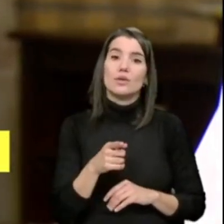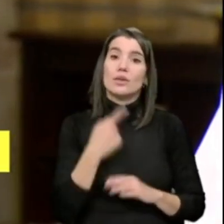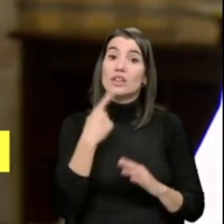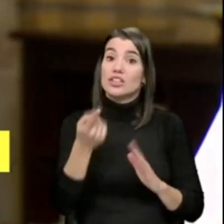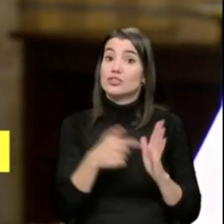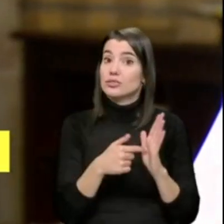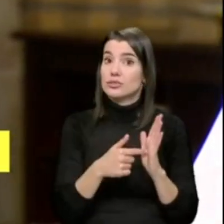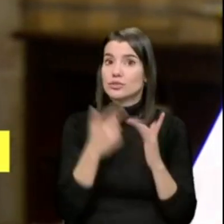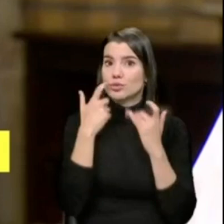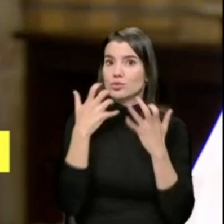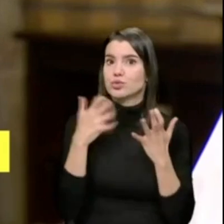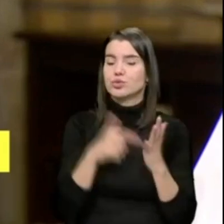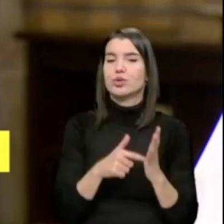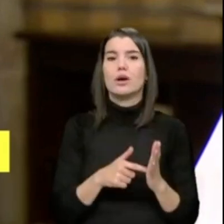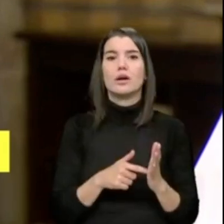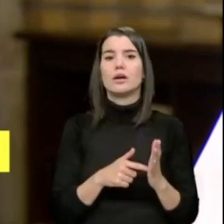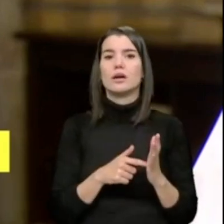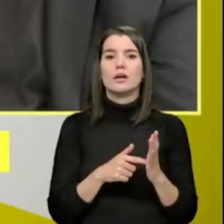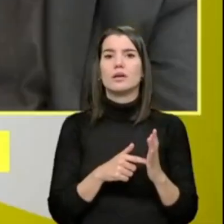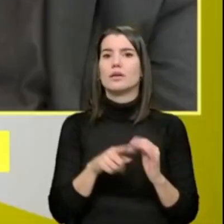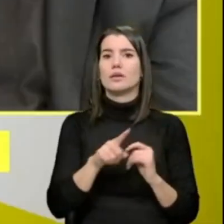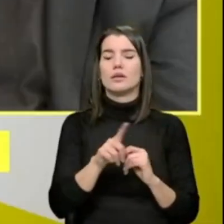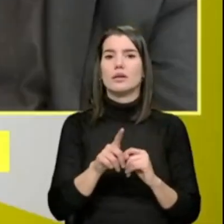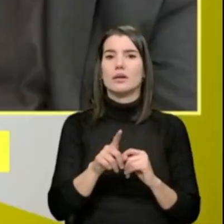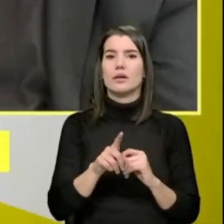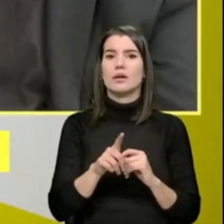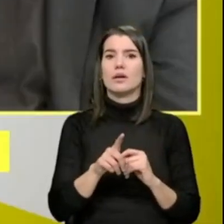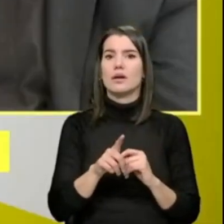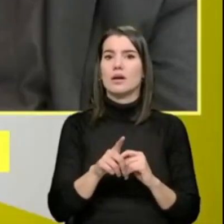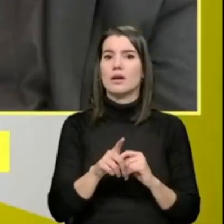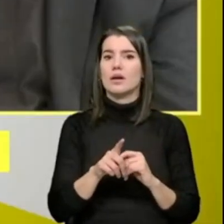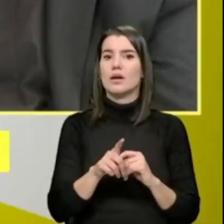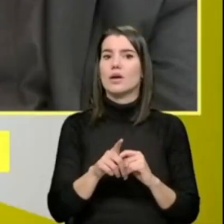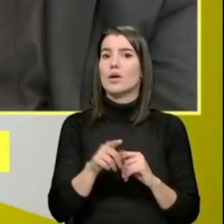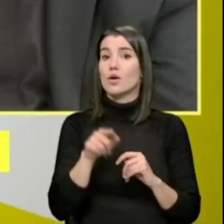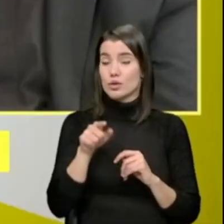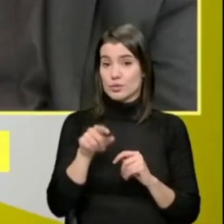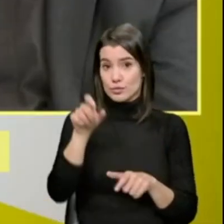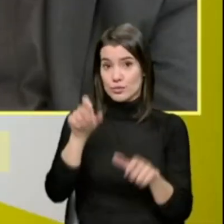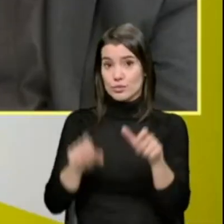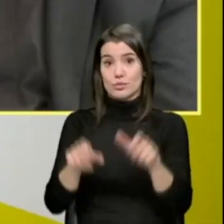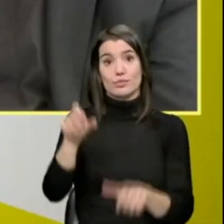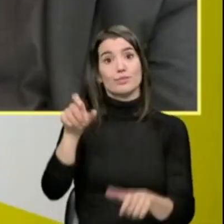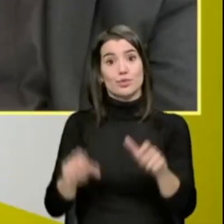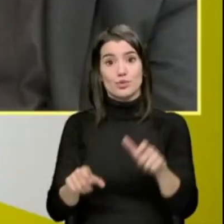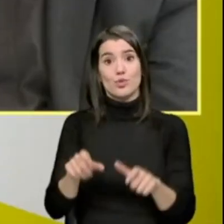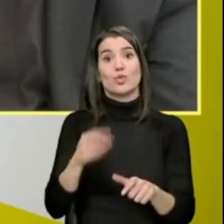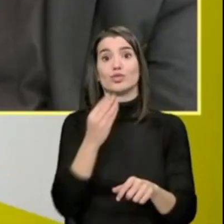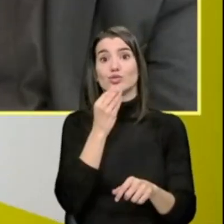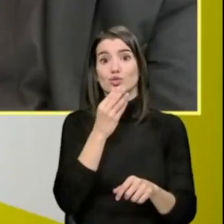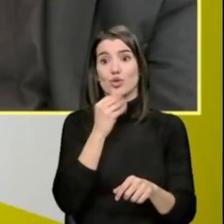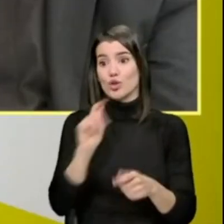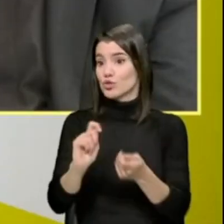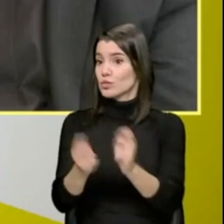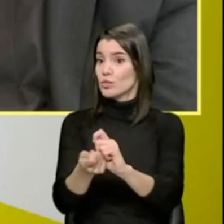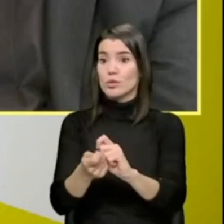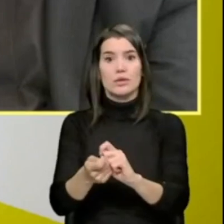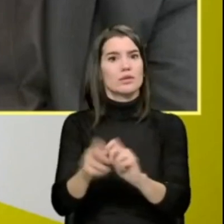dito claramente: não ireis converter os judeus porque eles fazem parte da